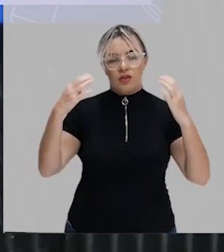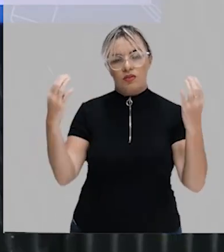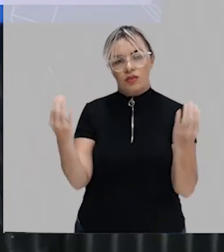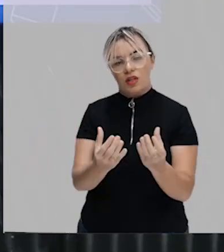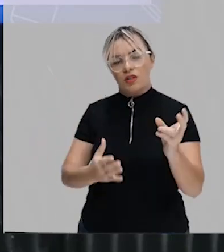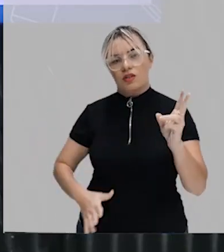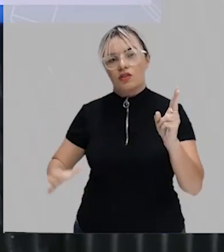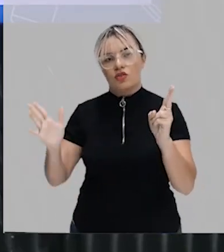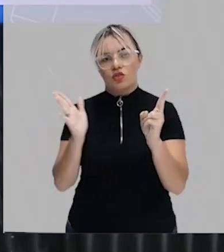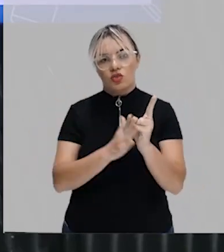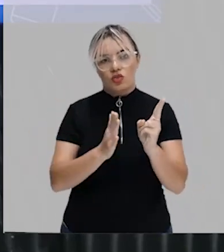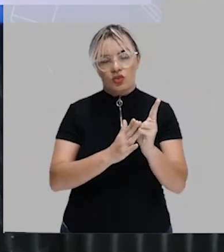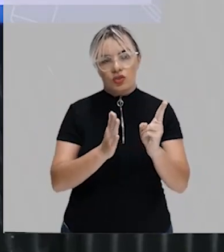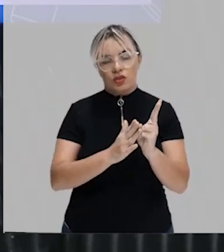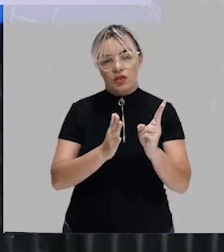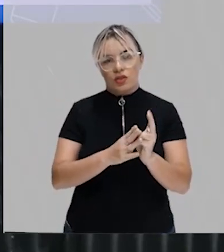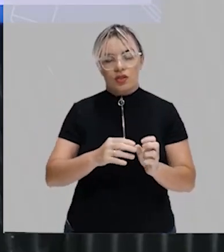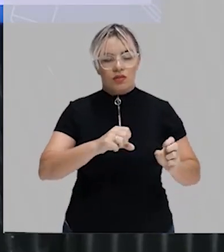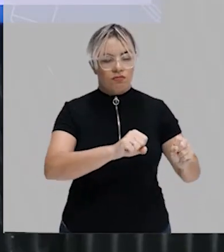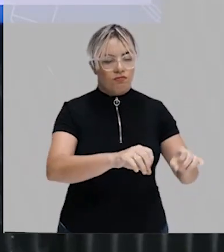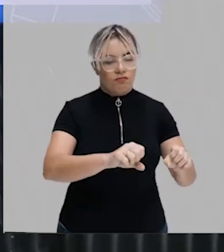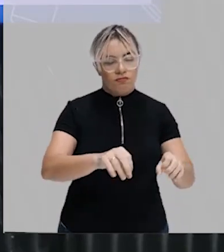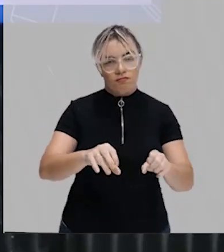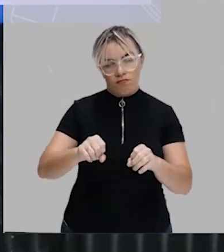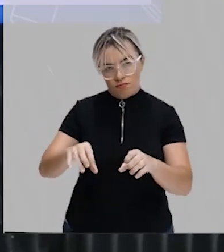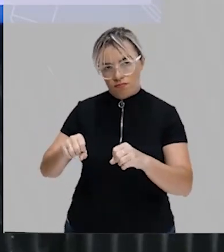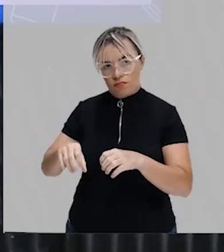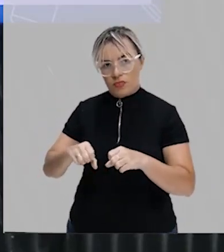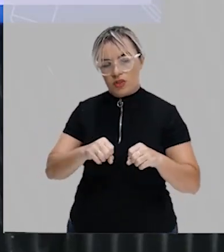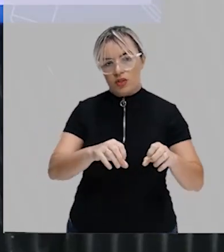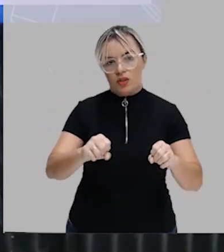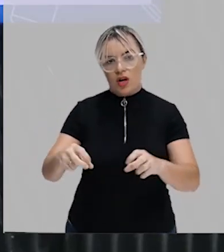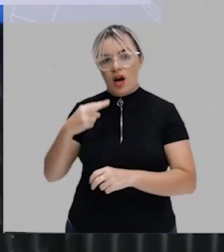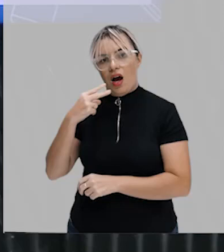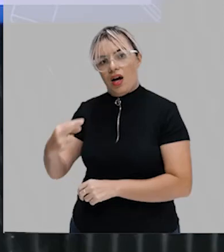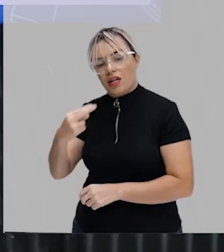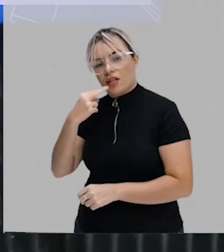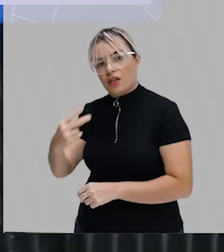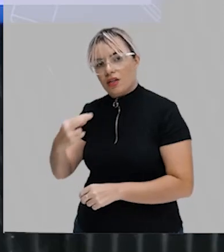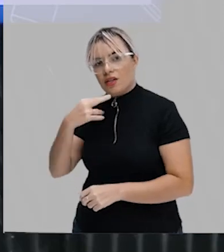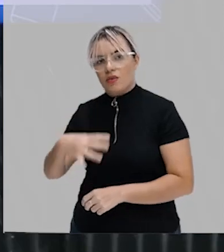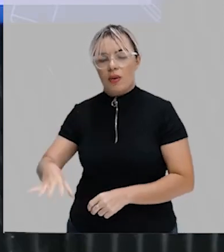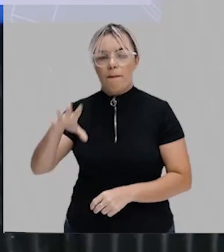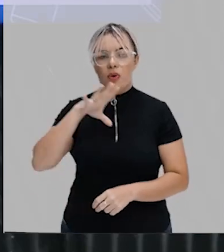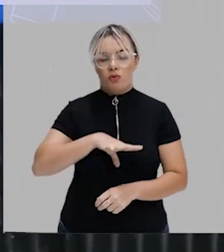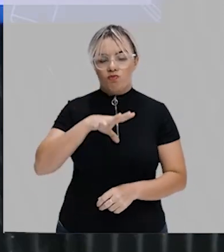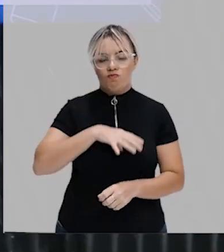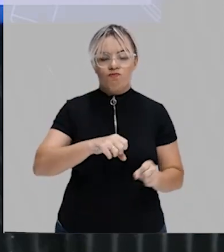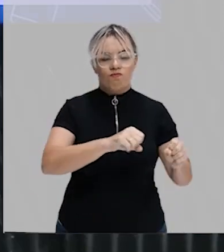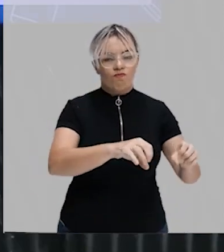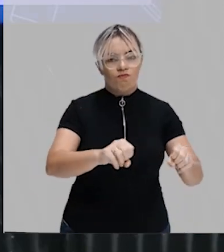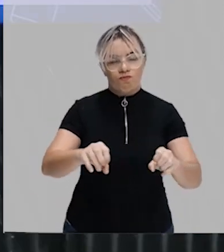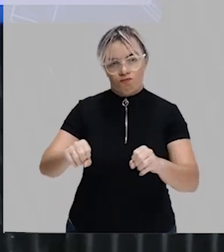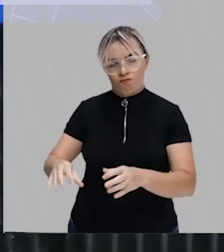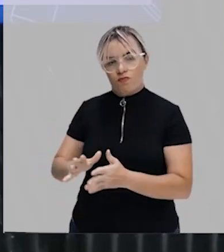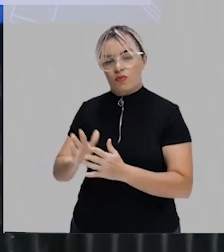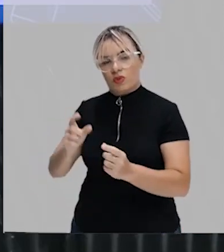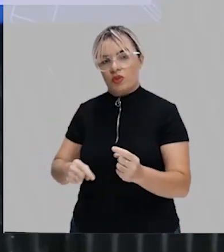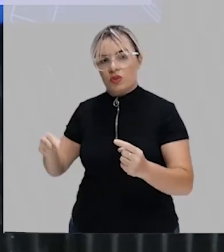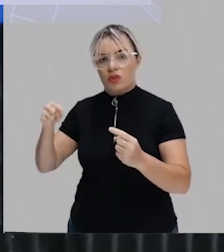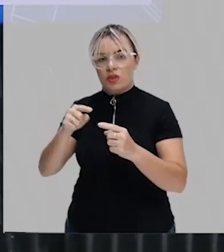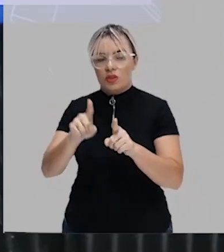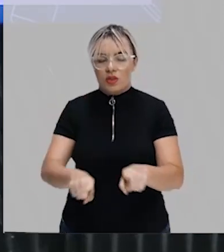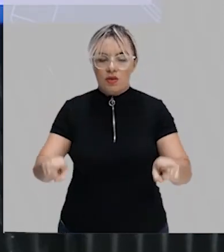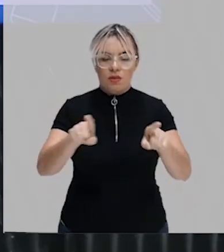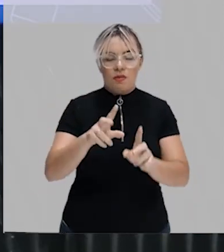nativas, de ensinar o idioma português, de ensinar a